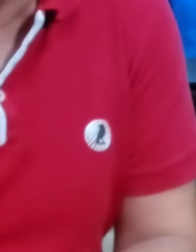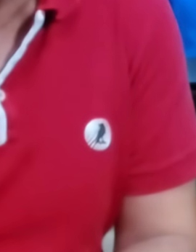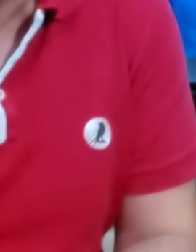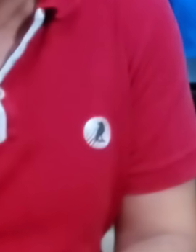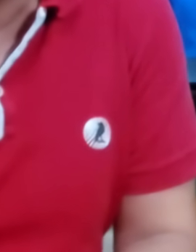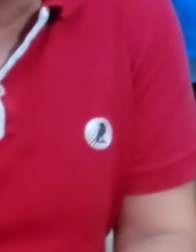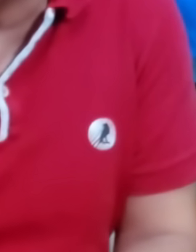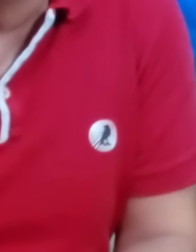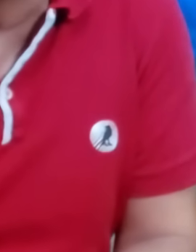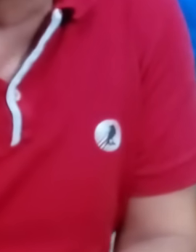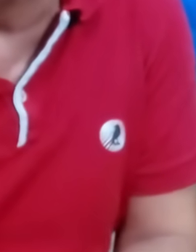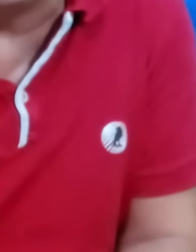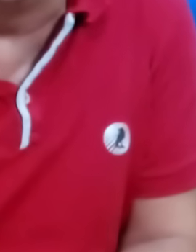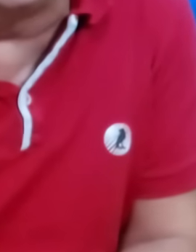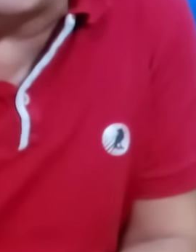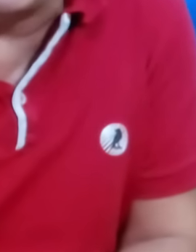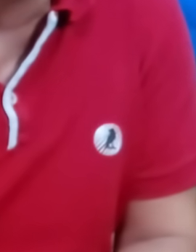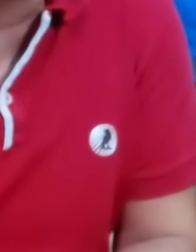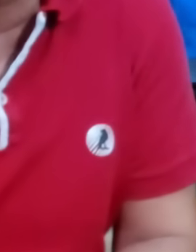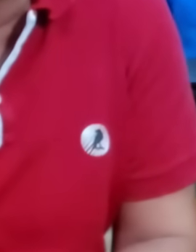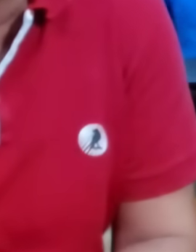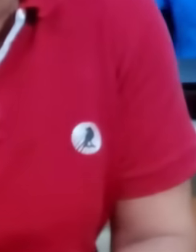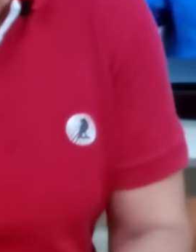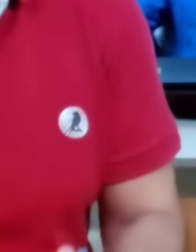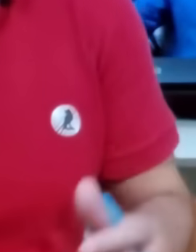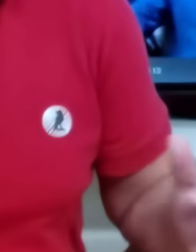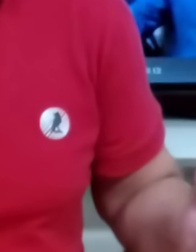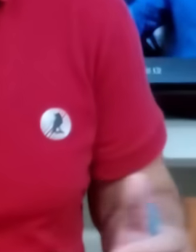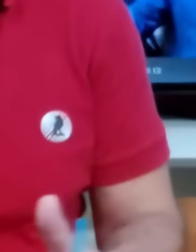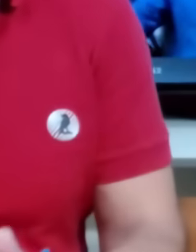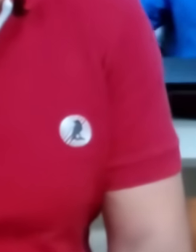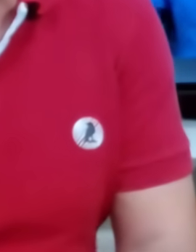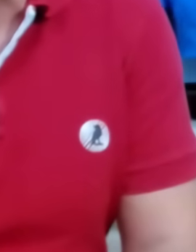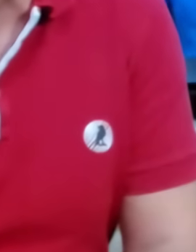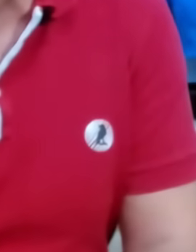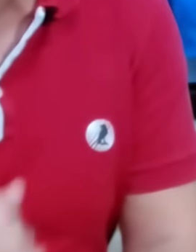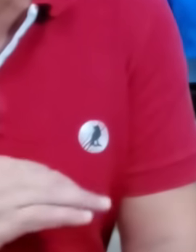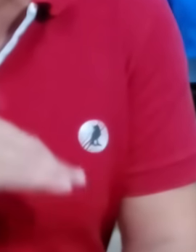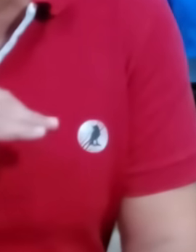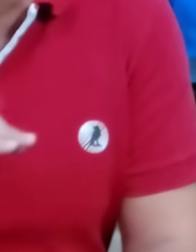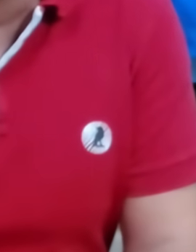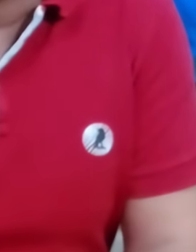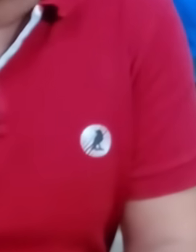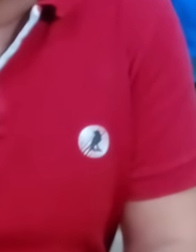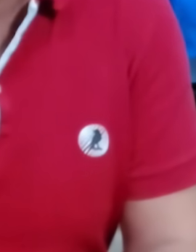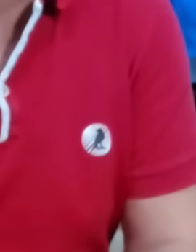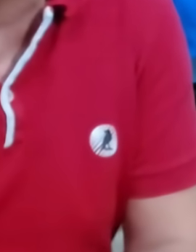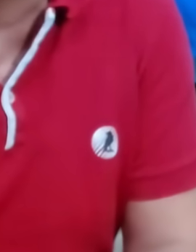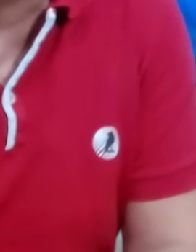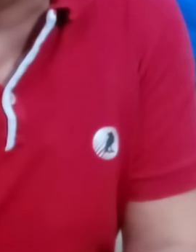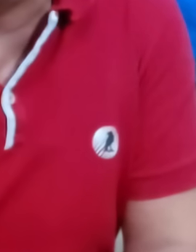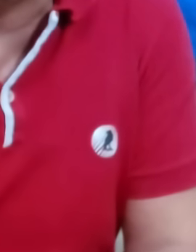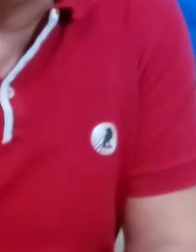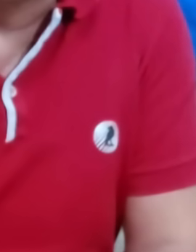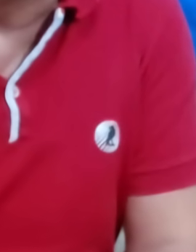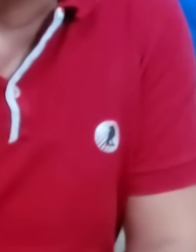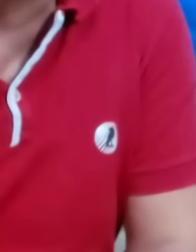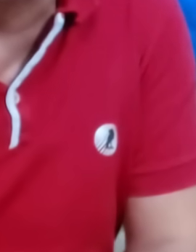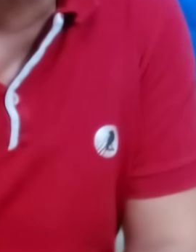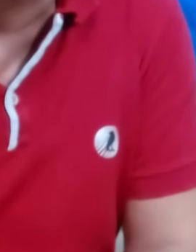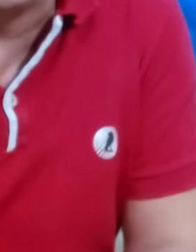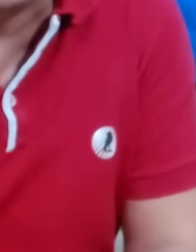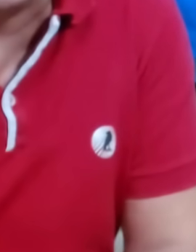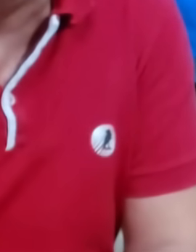constranger, principalmente o senador Alessandro Vieira, que era o relator que enterrou a tal da PEC